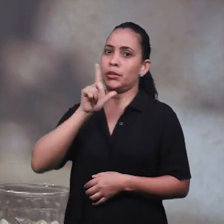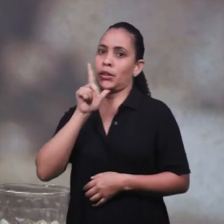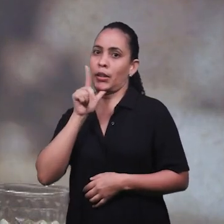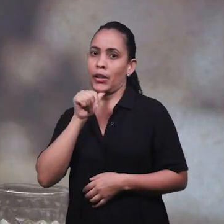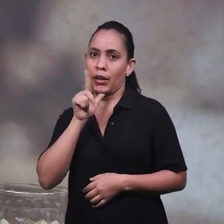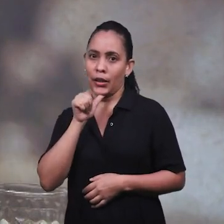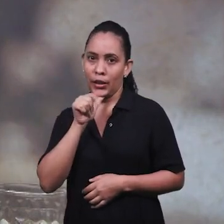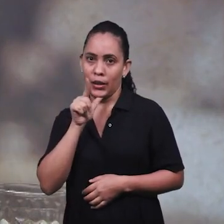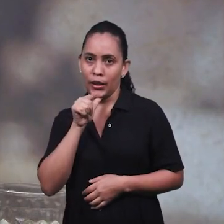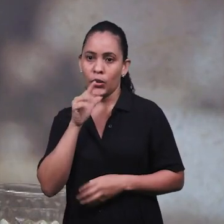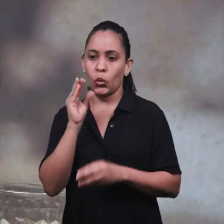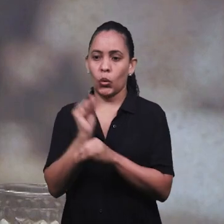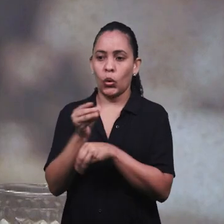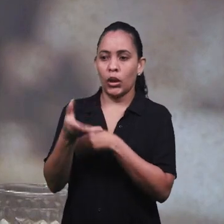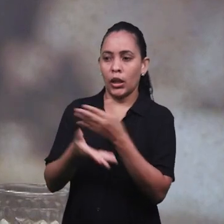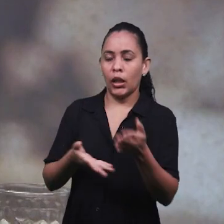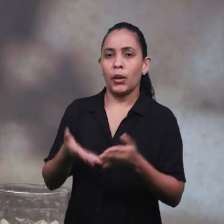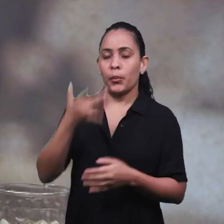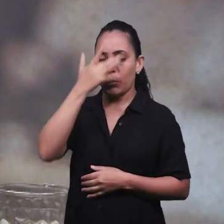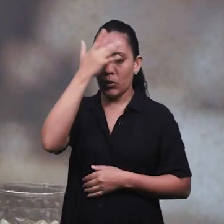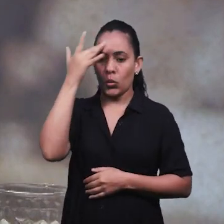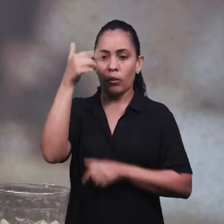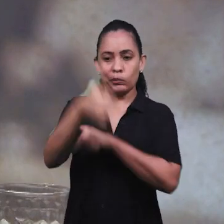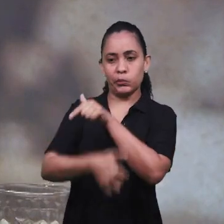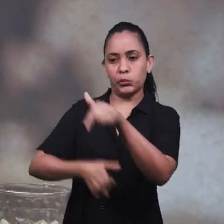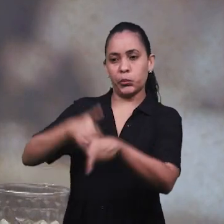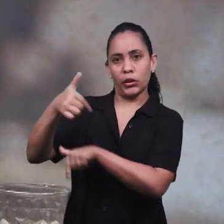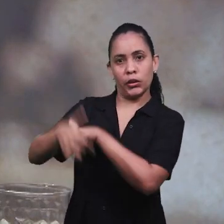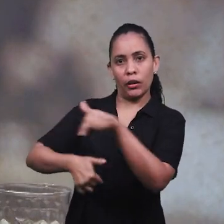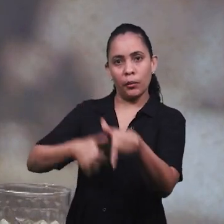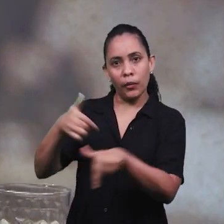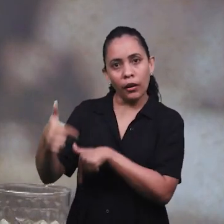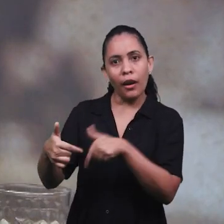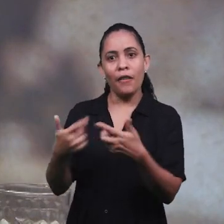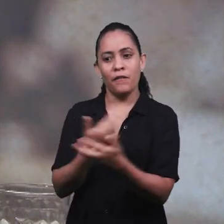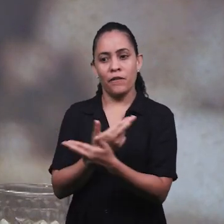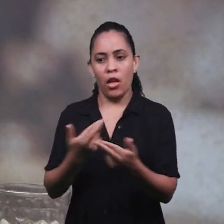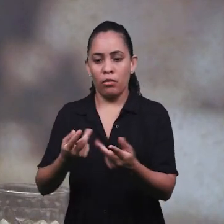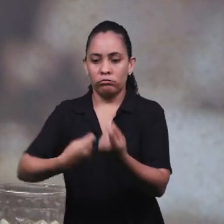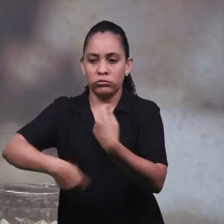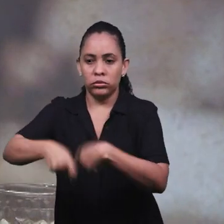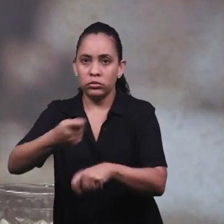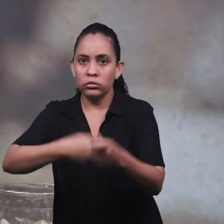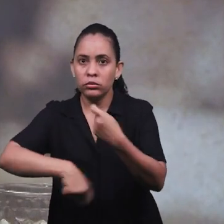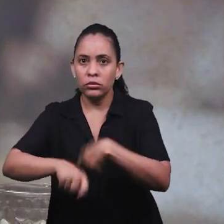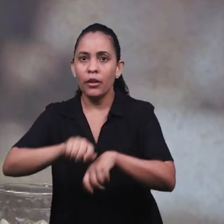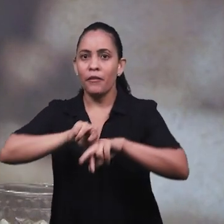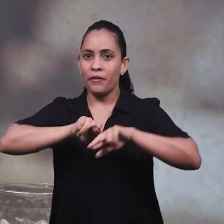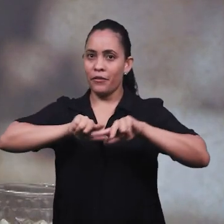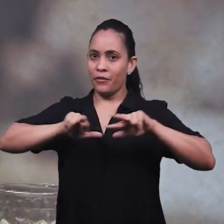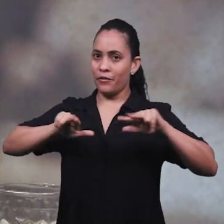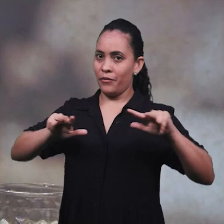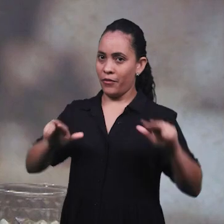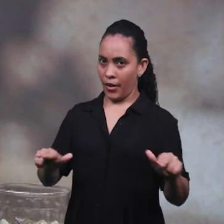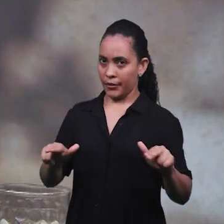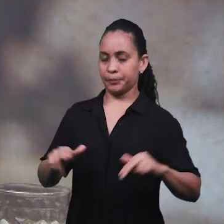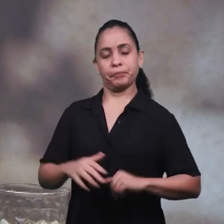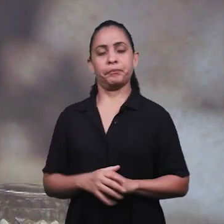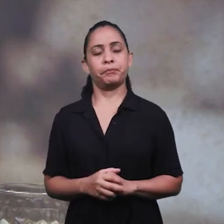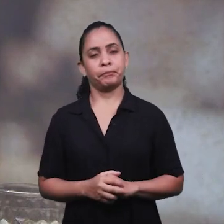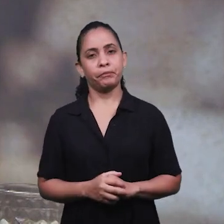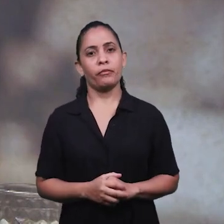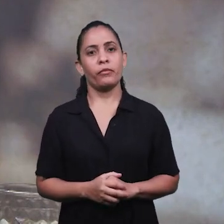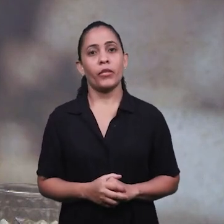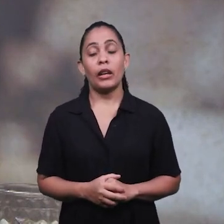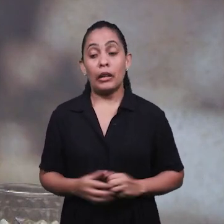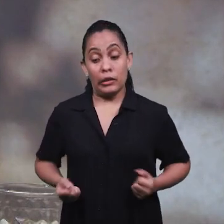água, despesas com funcionários, despesas contábeis, né, e todas as despesas assim, ordinárias.